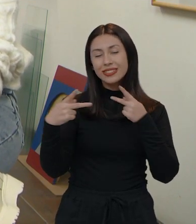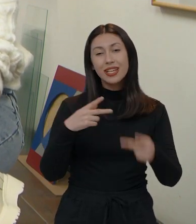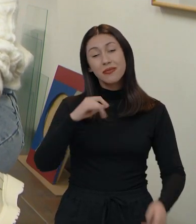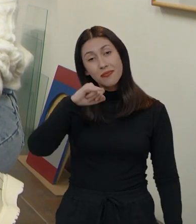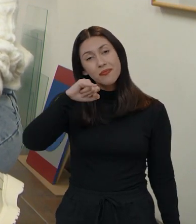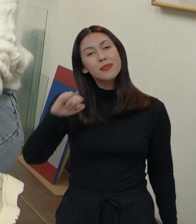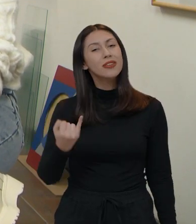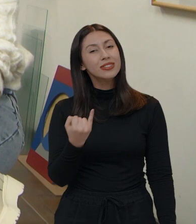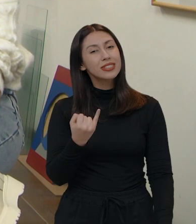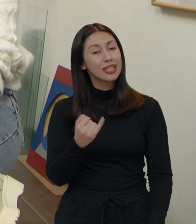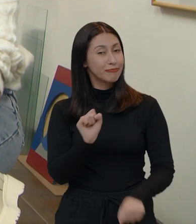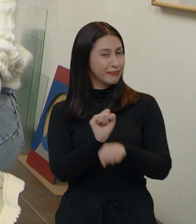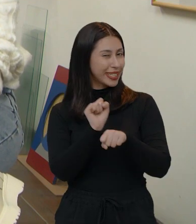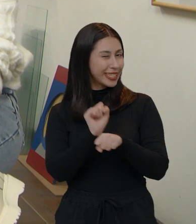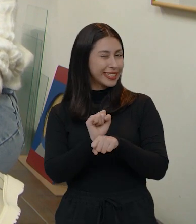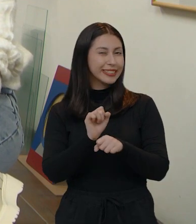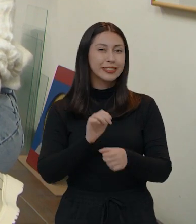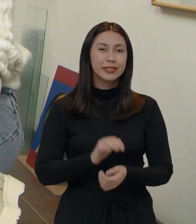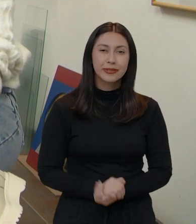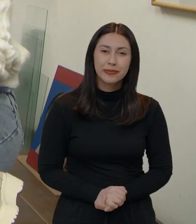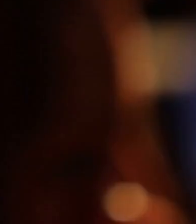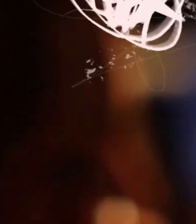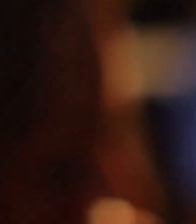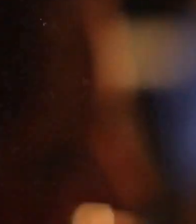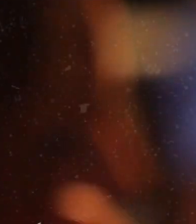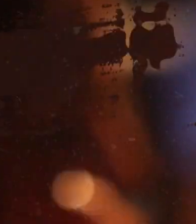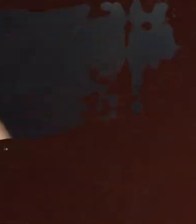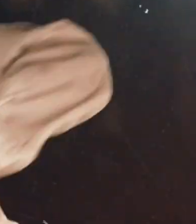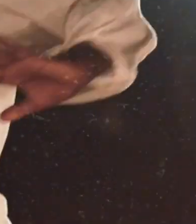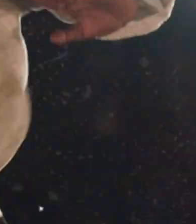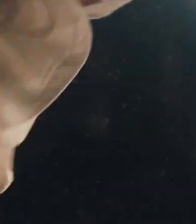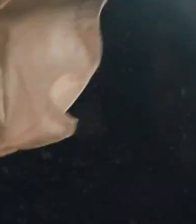para o pessoal aproveitar. Fica aí que a gente já volta.